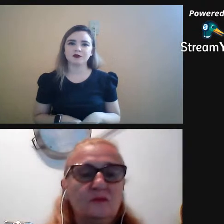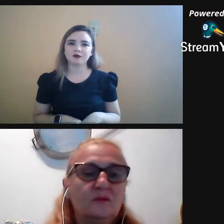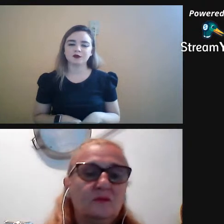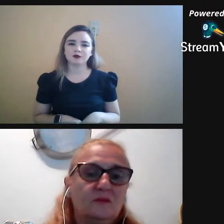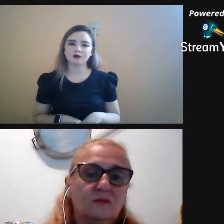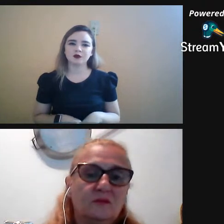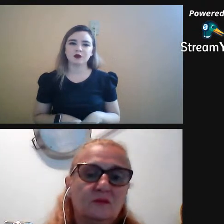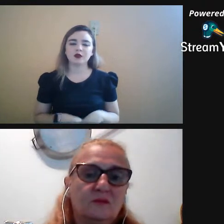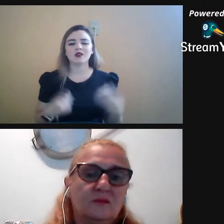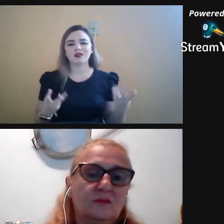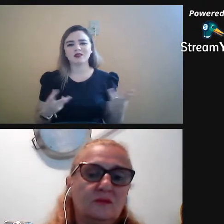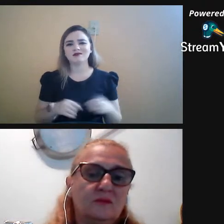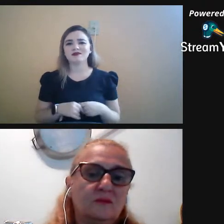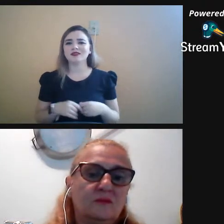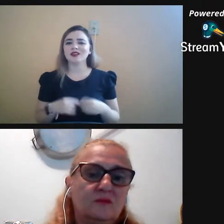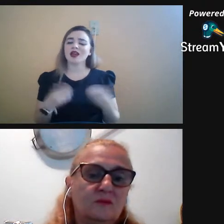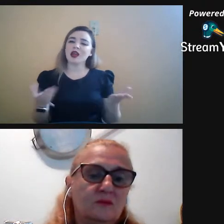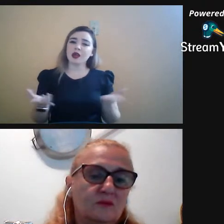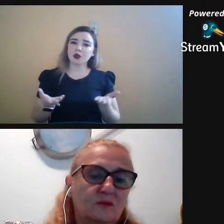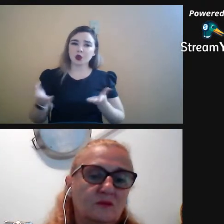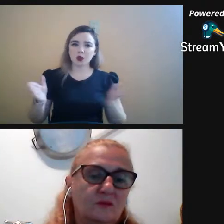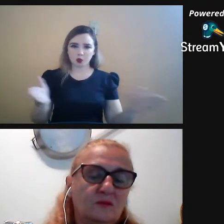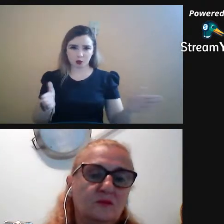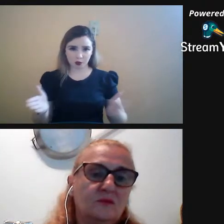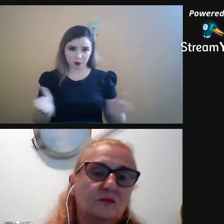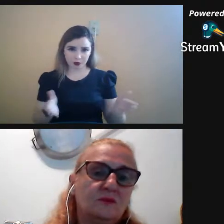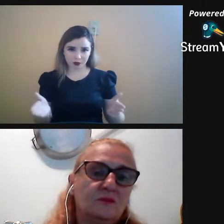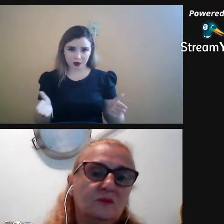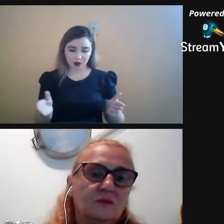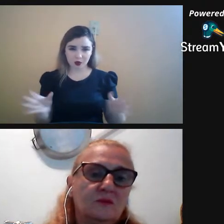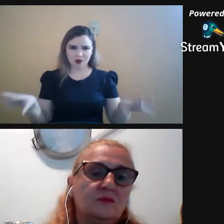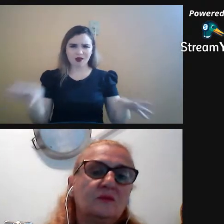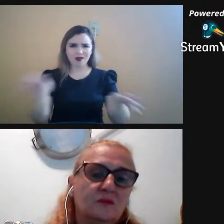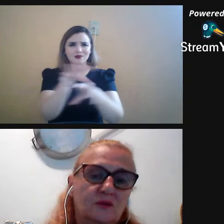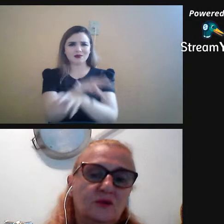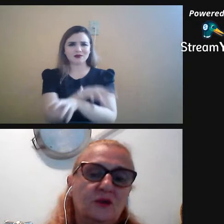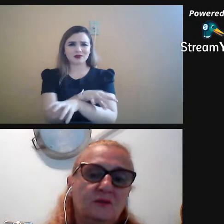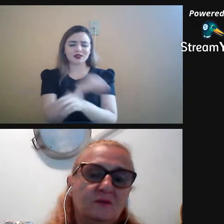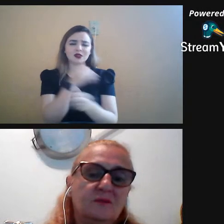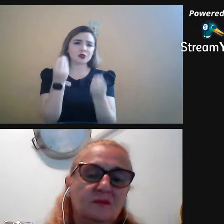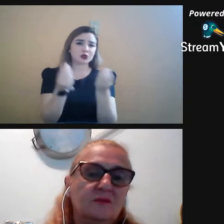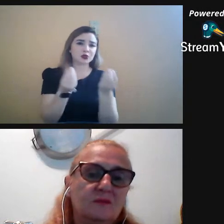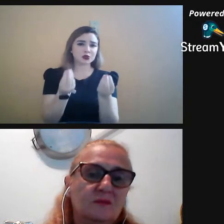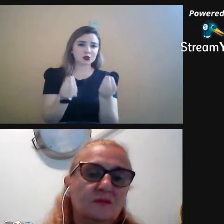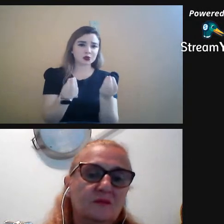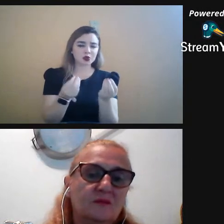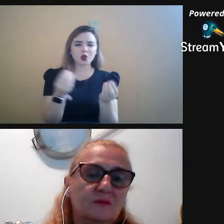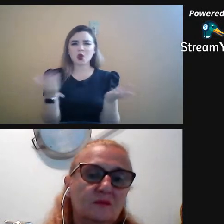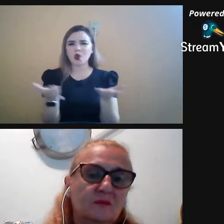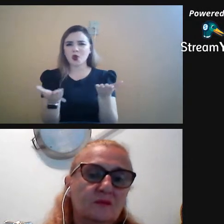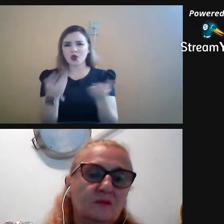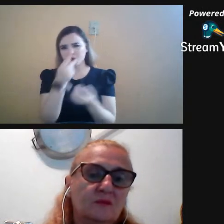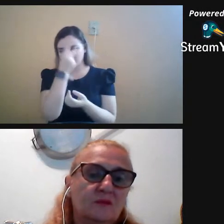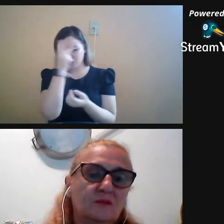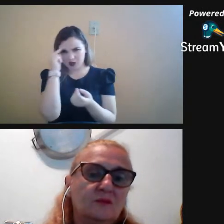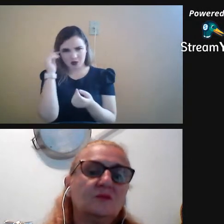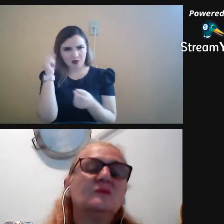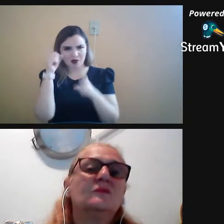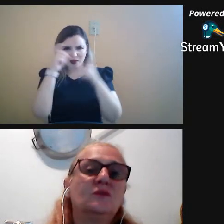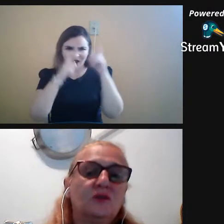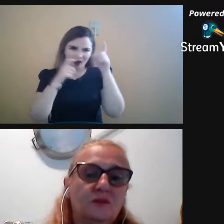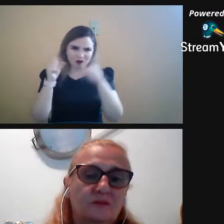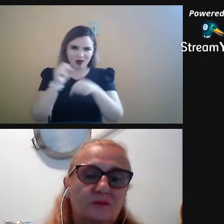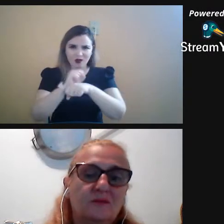A situação atual desses biomas, né, porque está todo mundo tão preocupado hoje com a Covid,